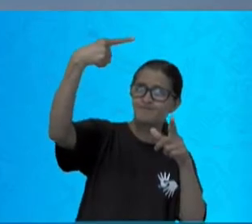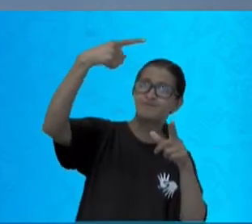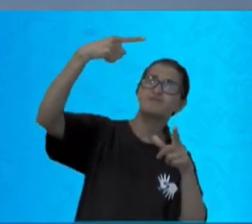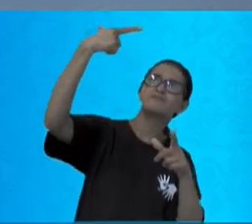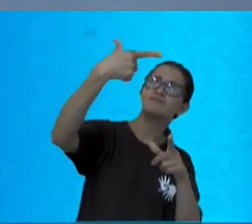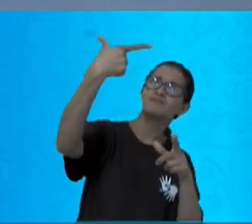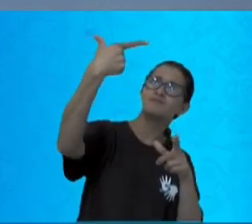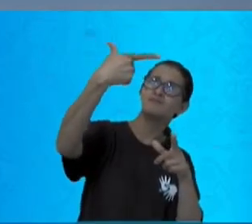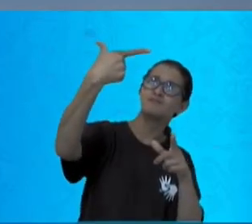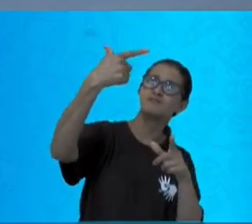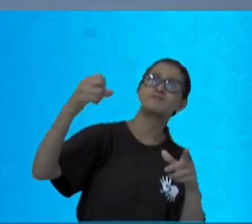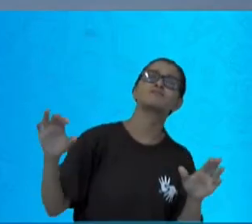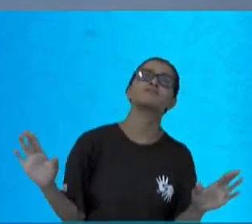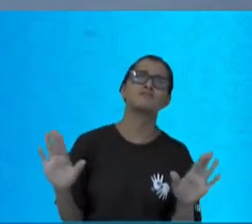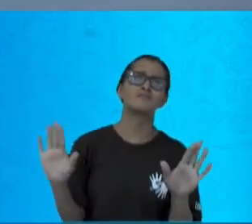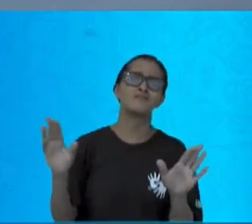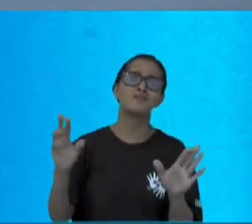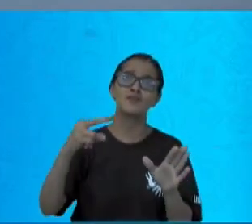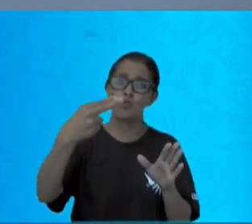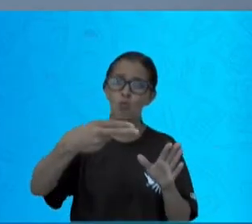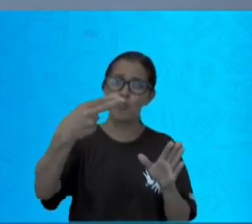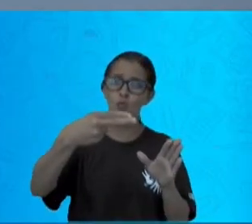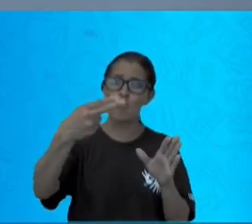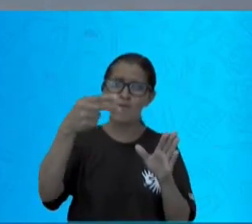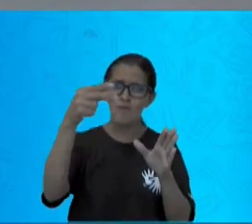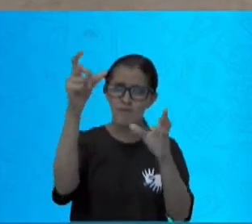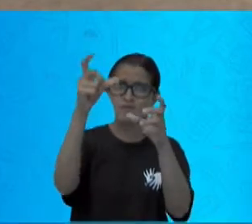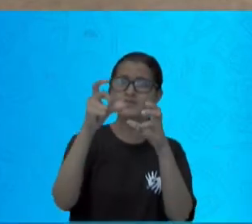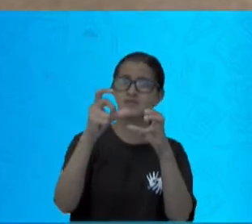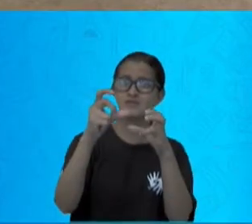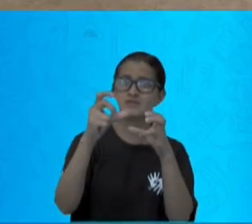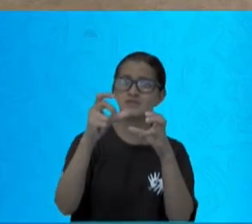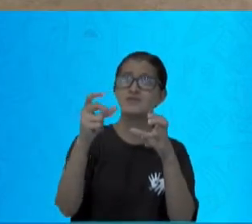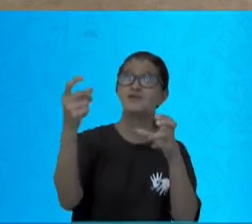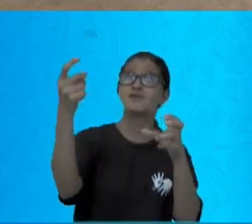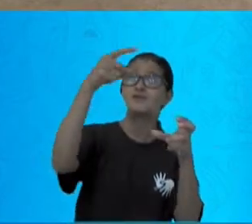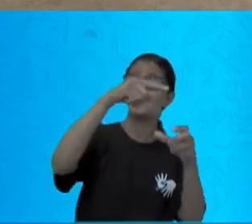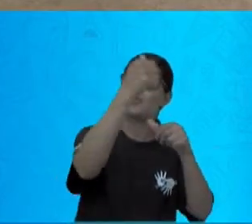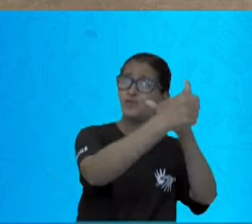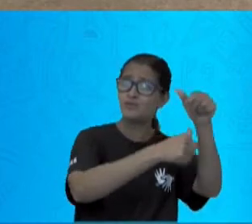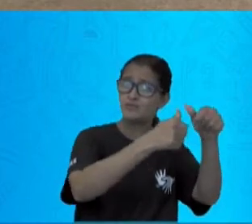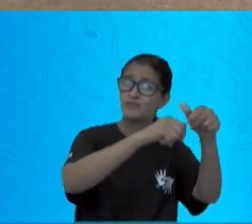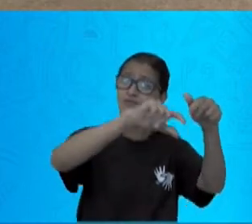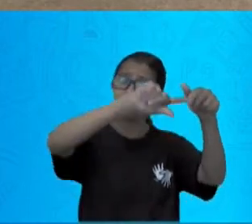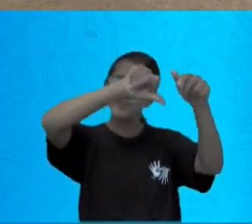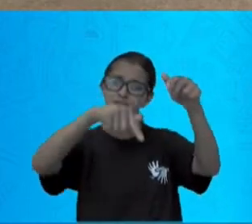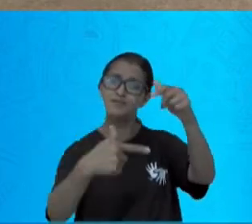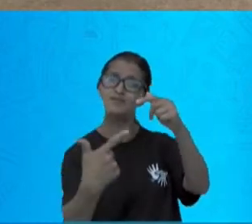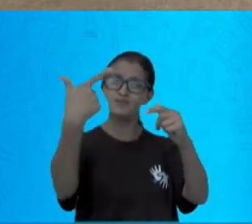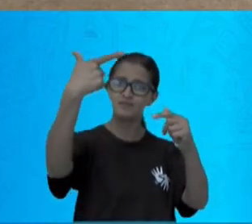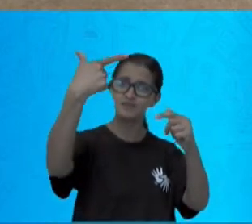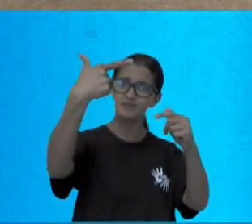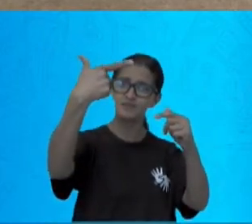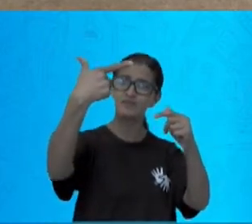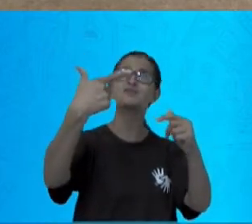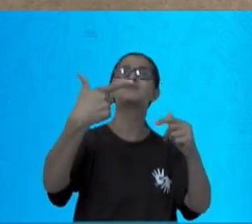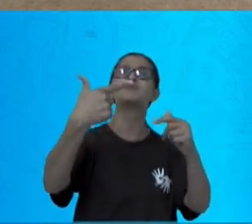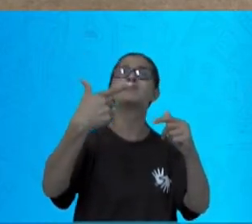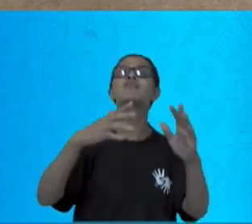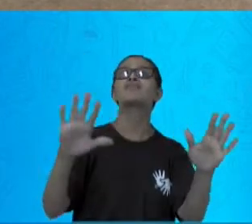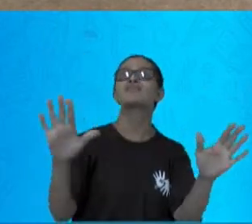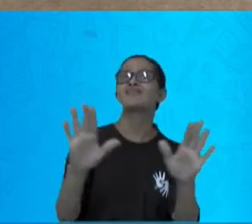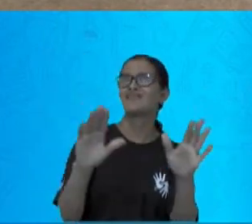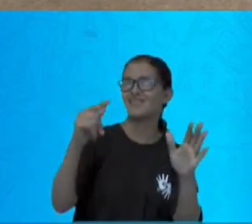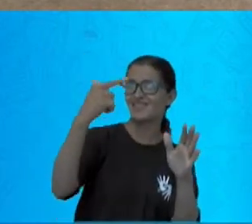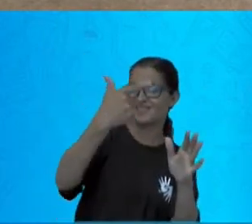não precisa de escrever, eu até coloquei só para vocês entenderem, o 1 passou para baixo, o 2 passou para cima. 2 ao quadrado, 2